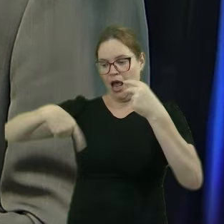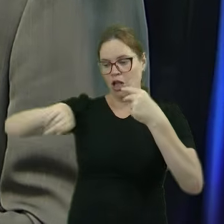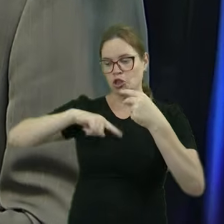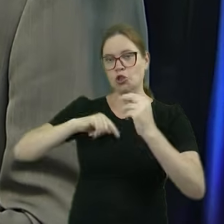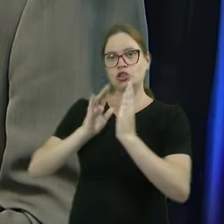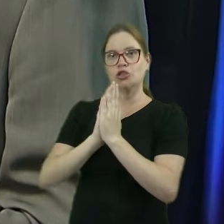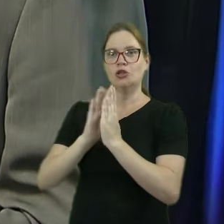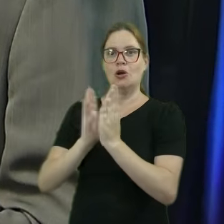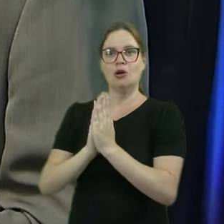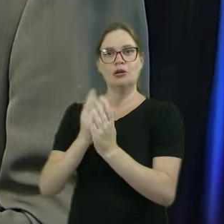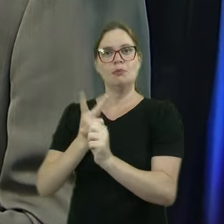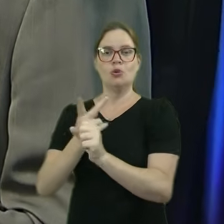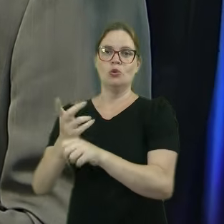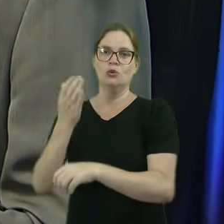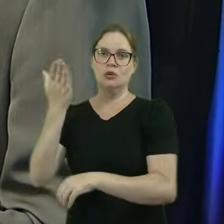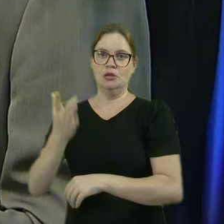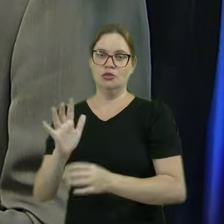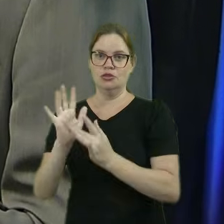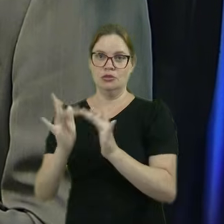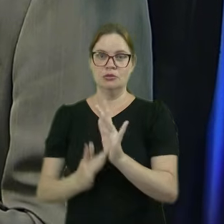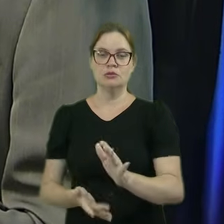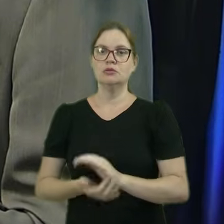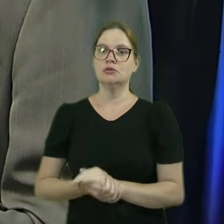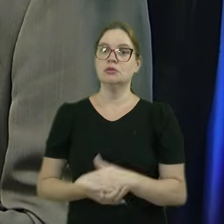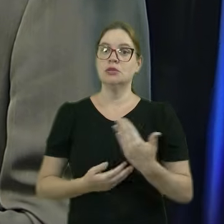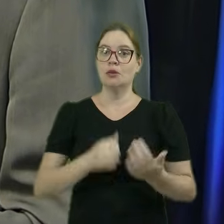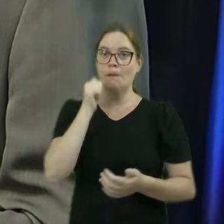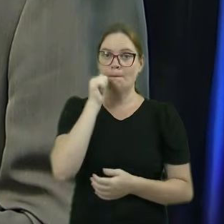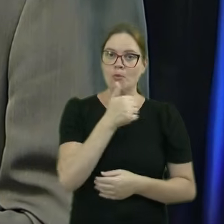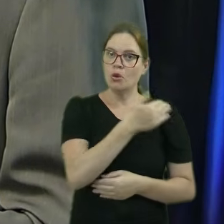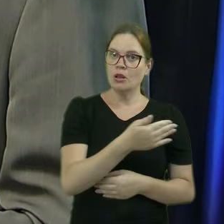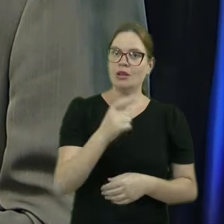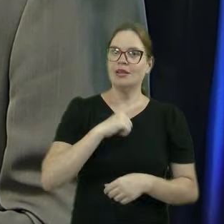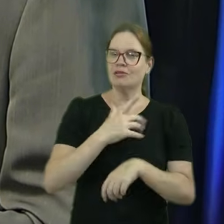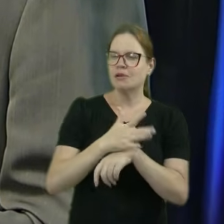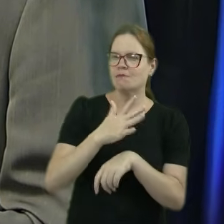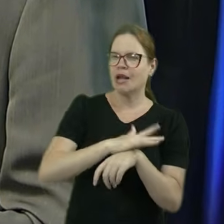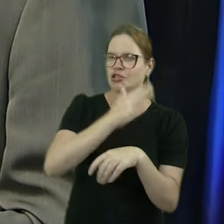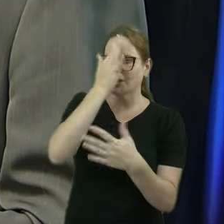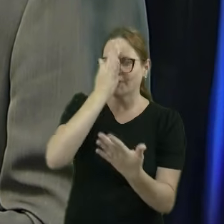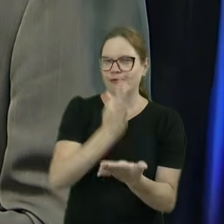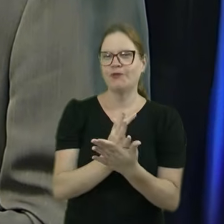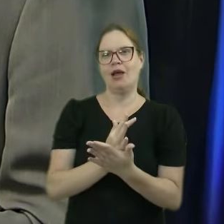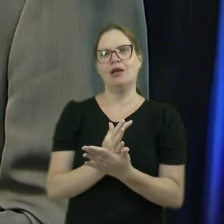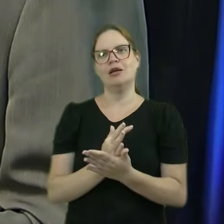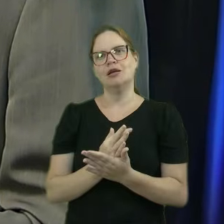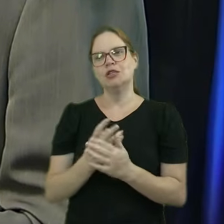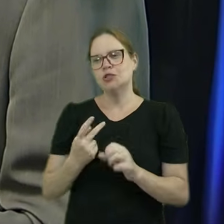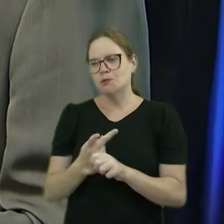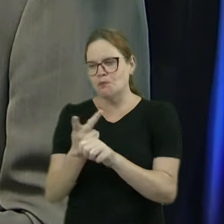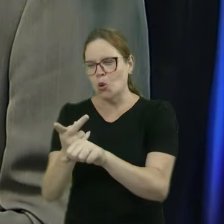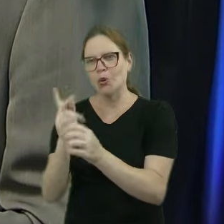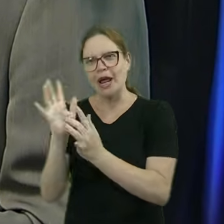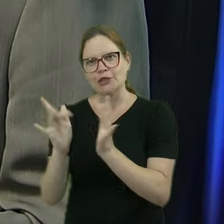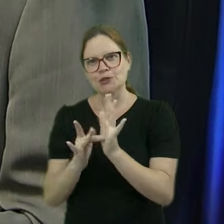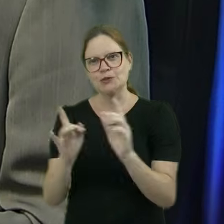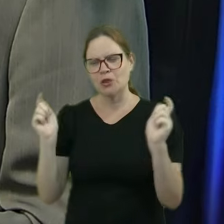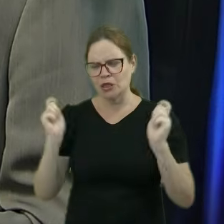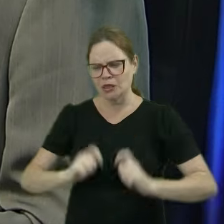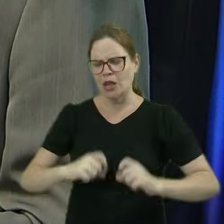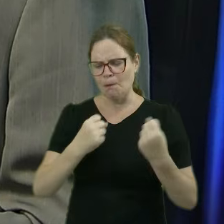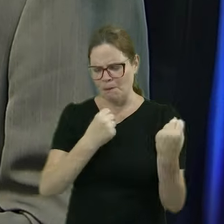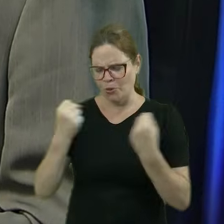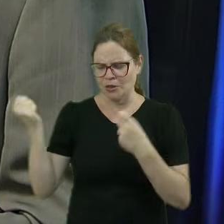ela exerceu esse direito de buscar o Senhor, sabendo que o Senhor poderia